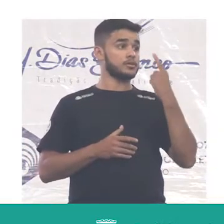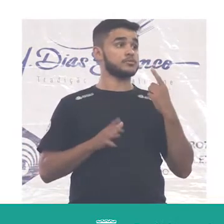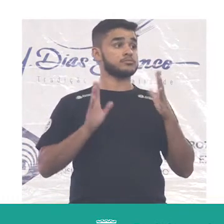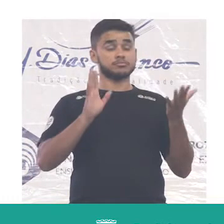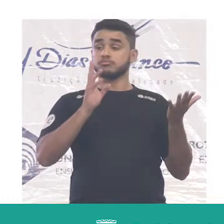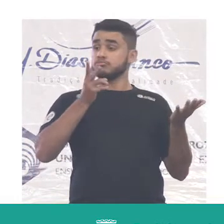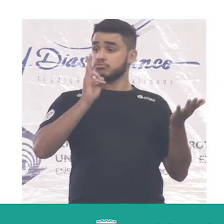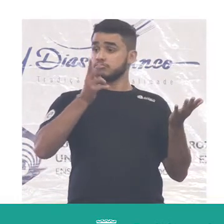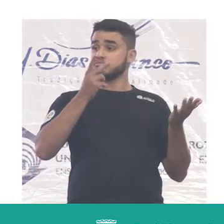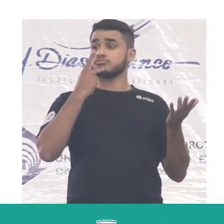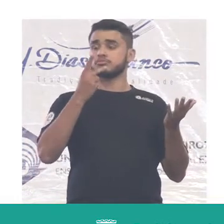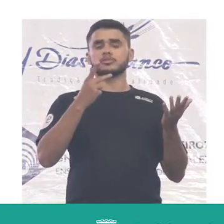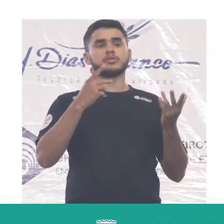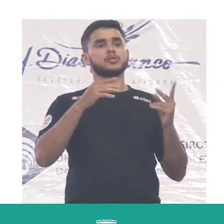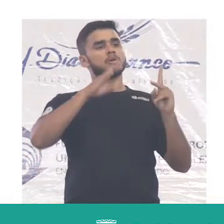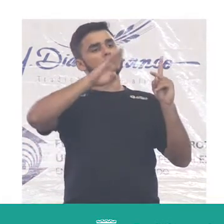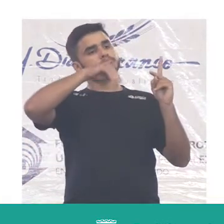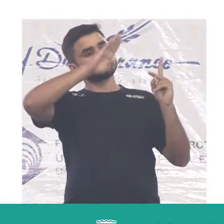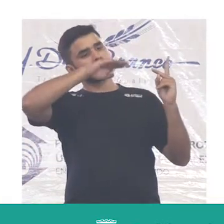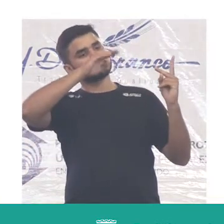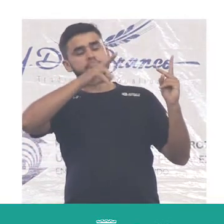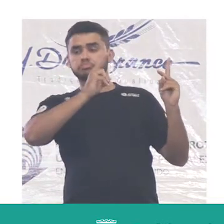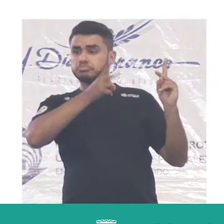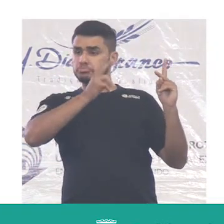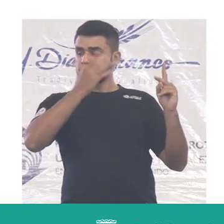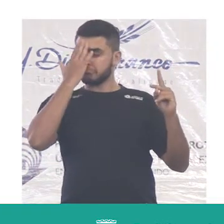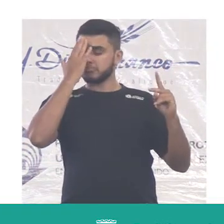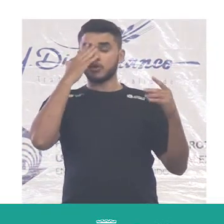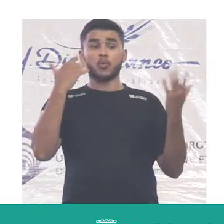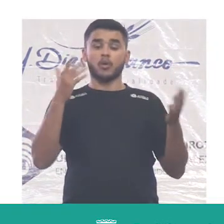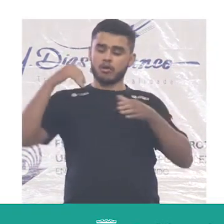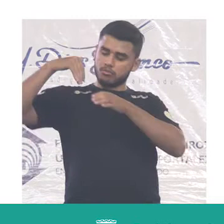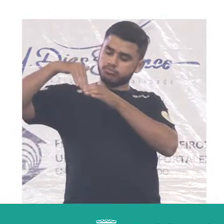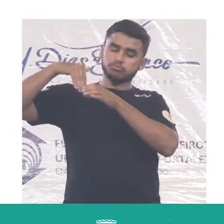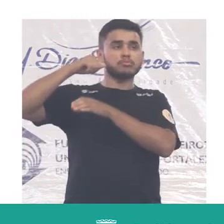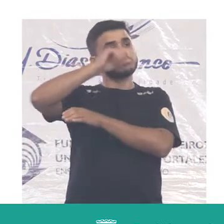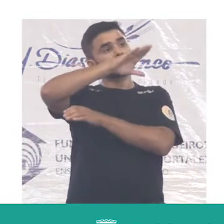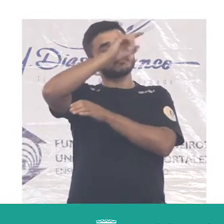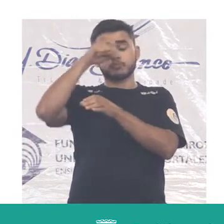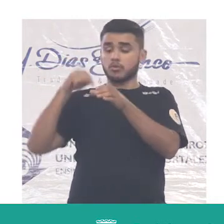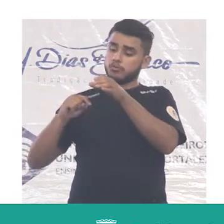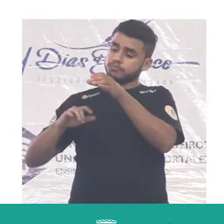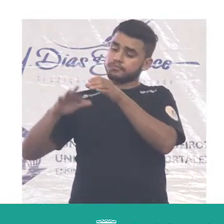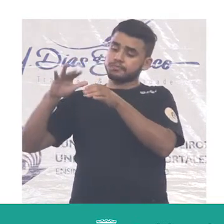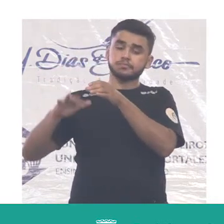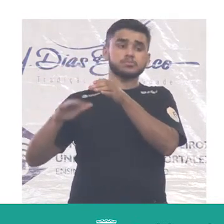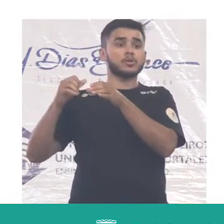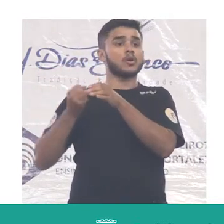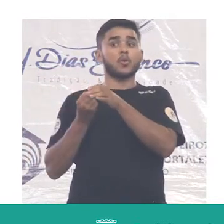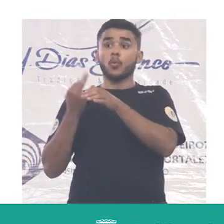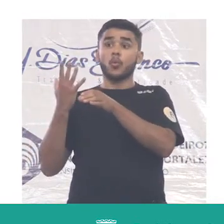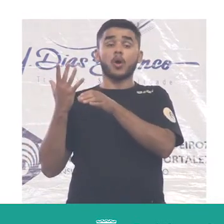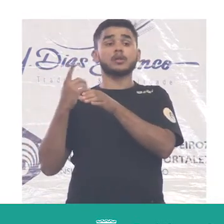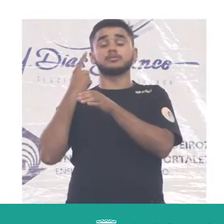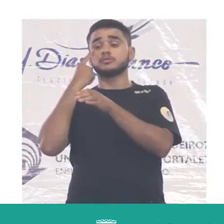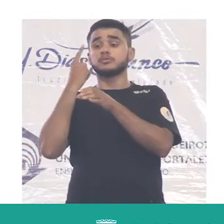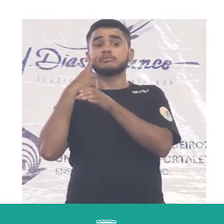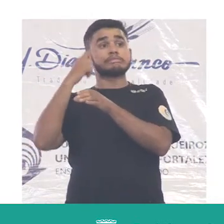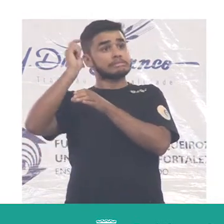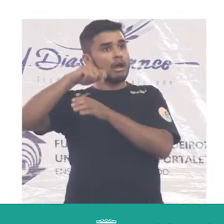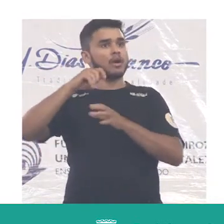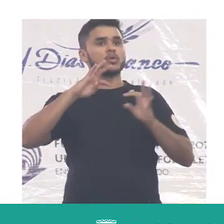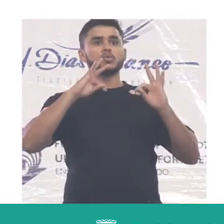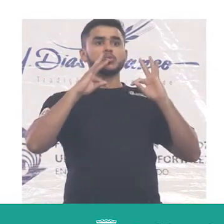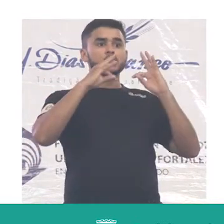Mantendo-se o mesmo rendimento de pintura, quantos litros seriam necessários para completamente